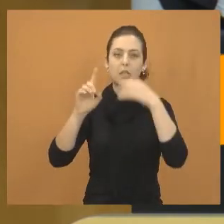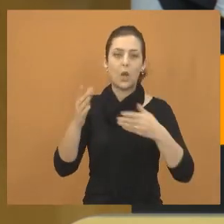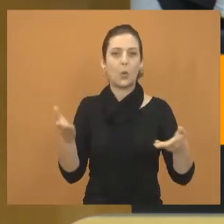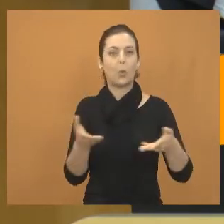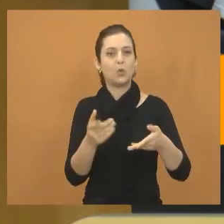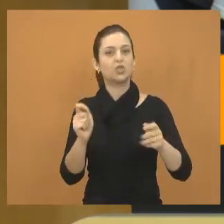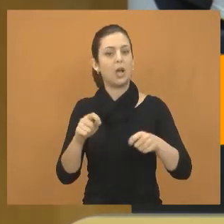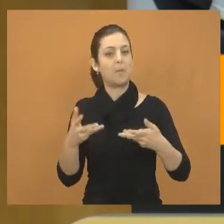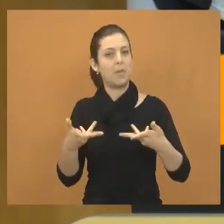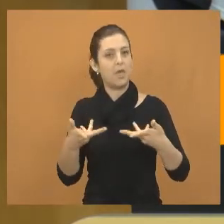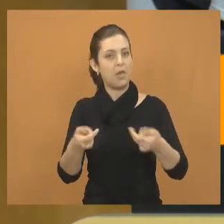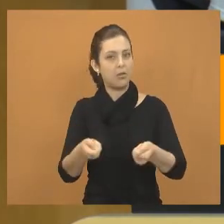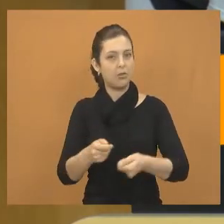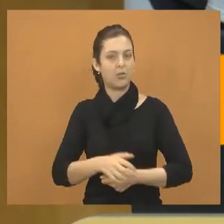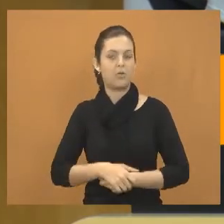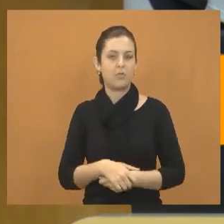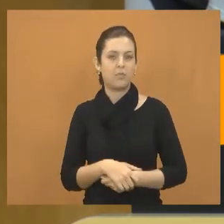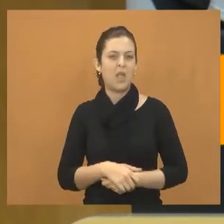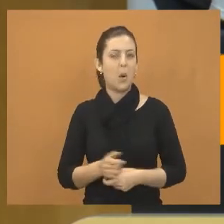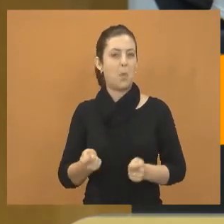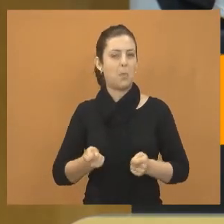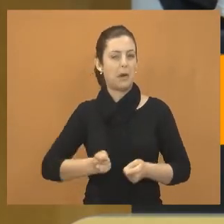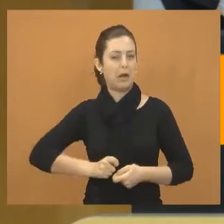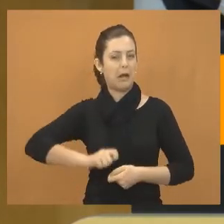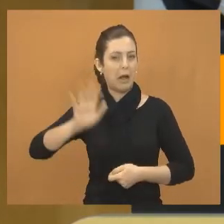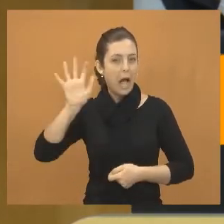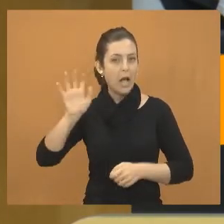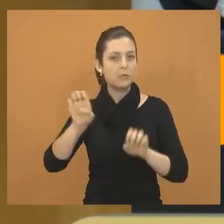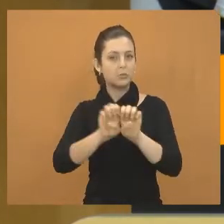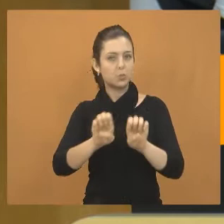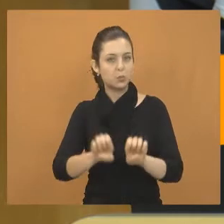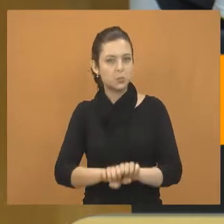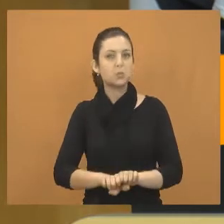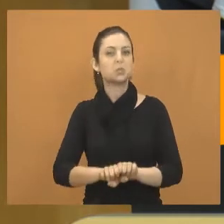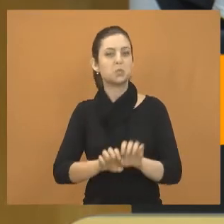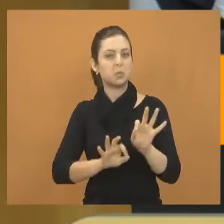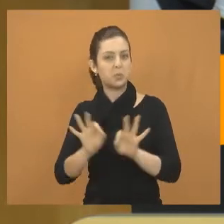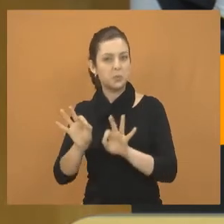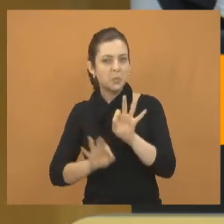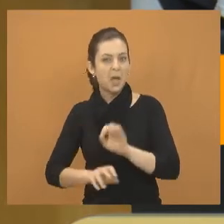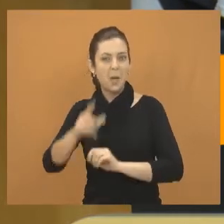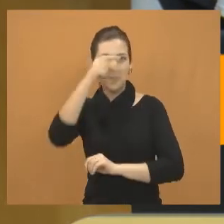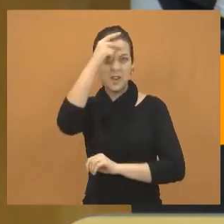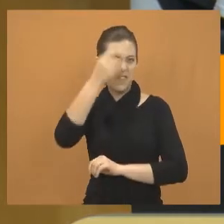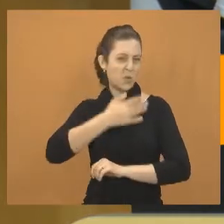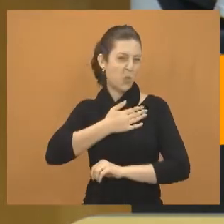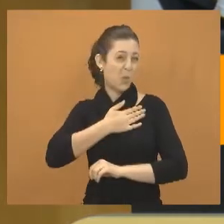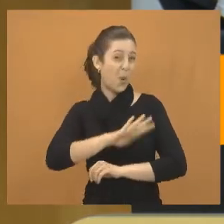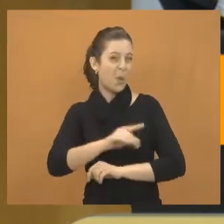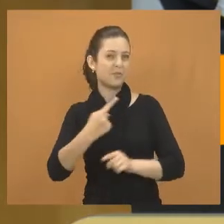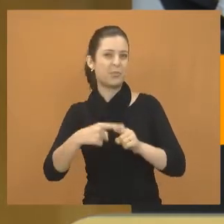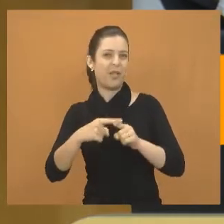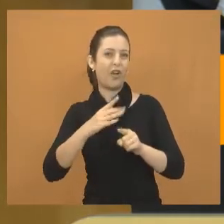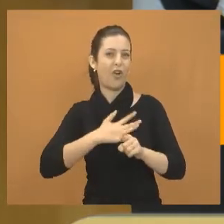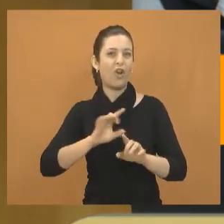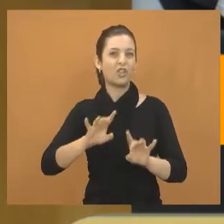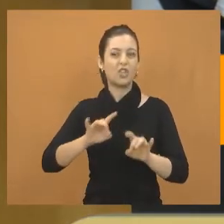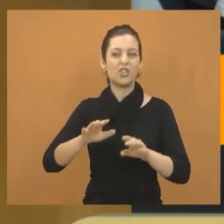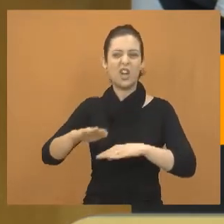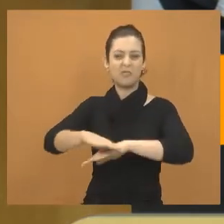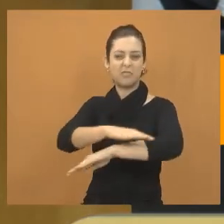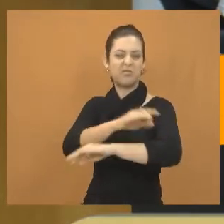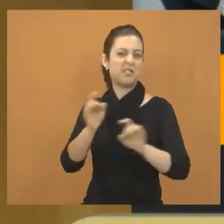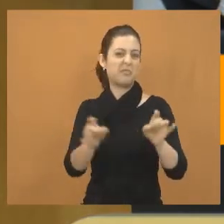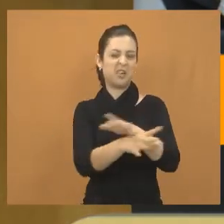Hoje já melhorou. Então, porque custa caro a infraestrutura. É? E muitos prefeitos não gostam de fazer, porque gosta só de jogar o asfalto,